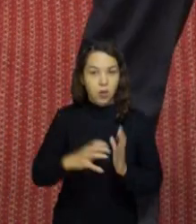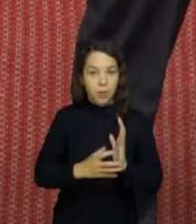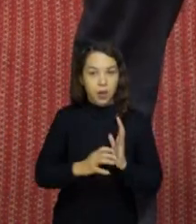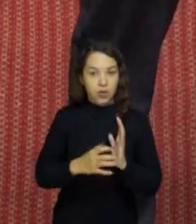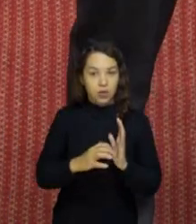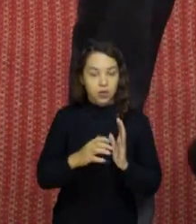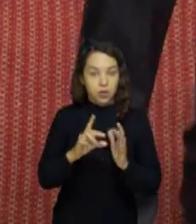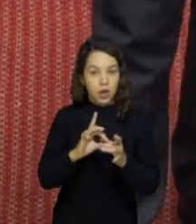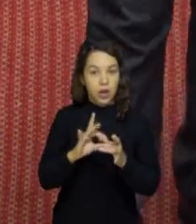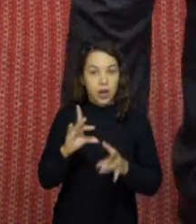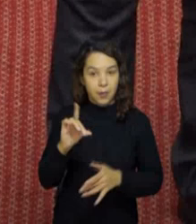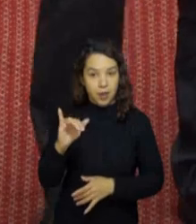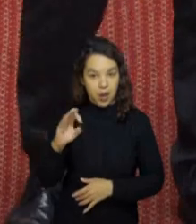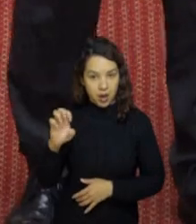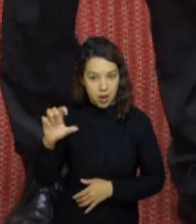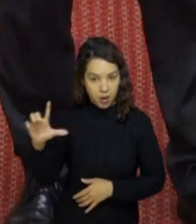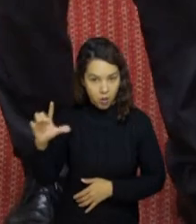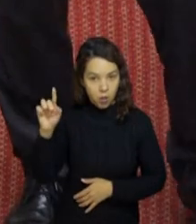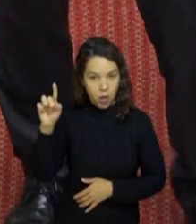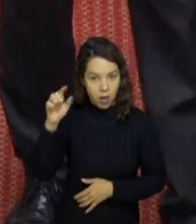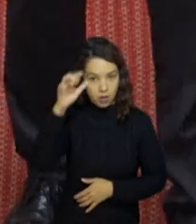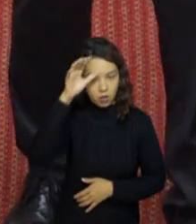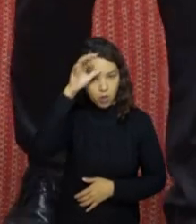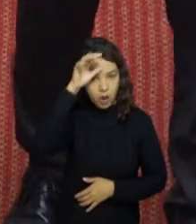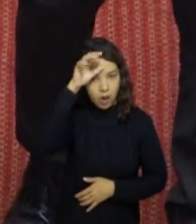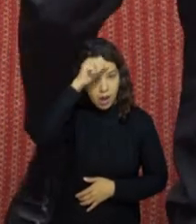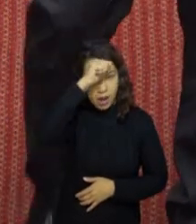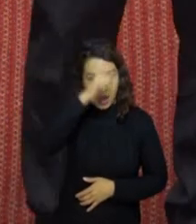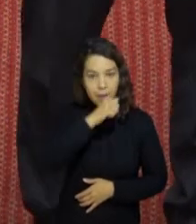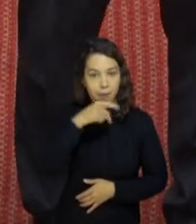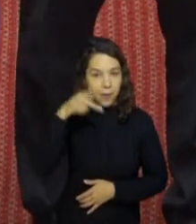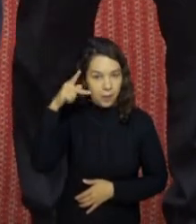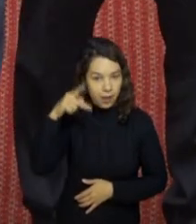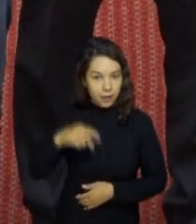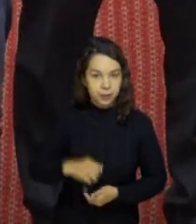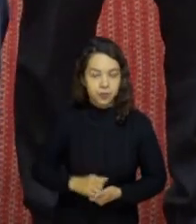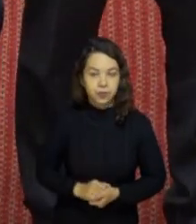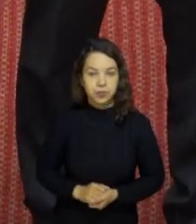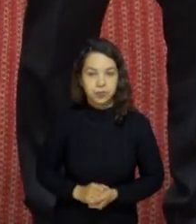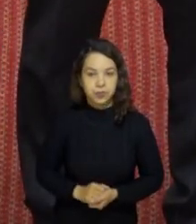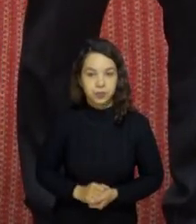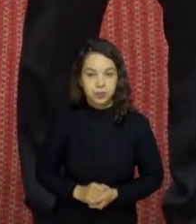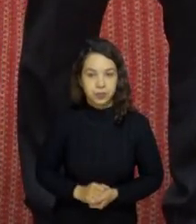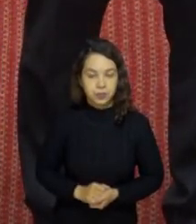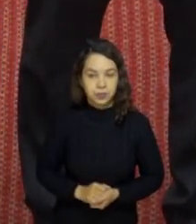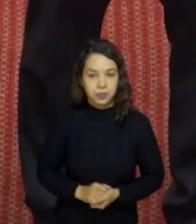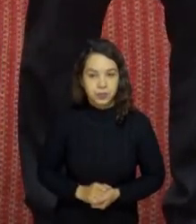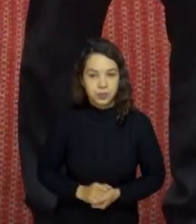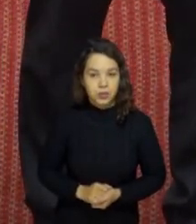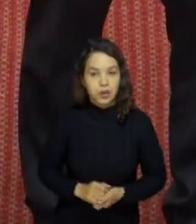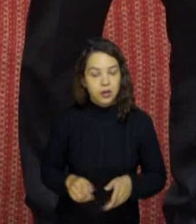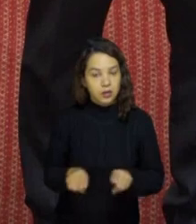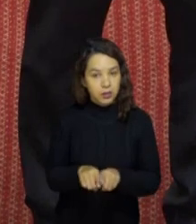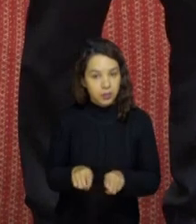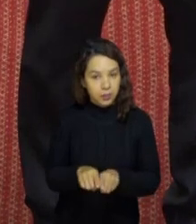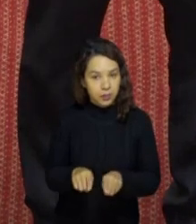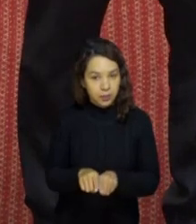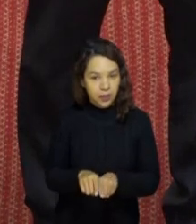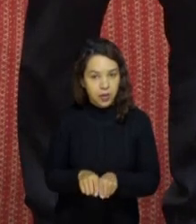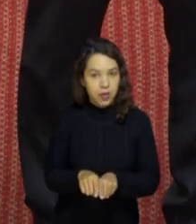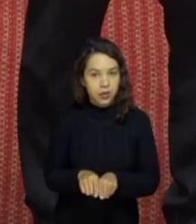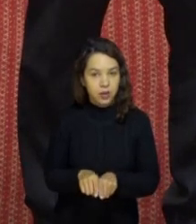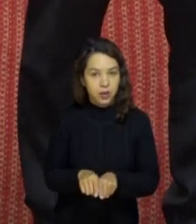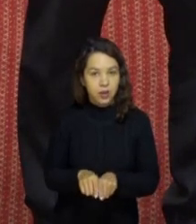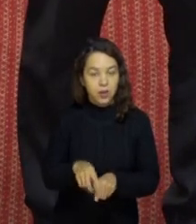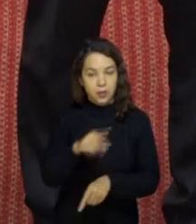do Amapá, que também nos visita e prestigia esse grande momento do Grupo ND. Em nome do presidente